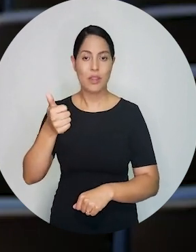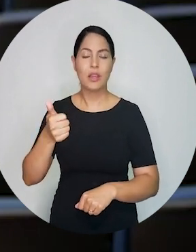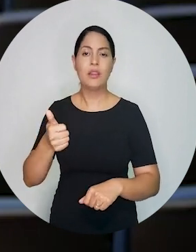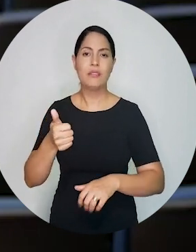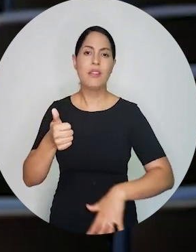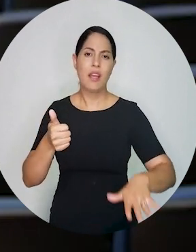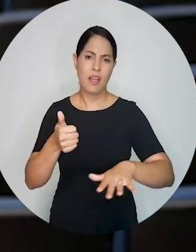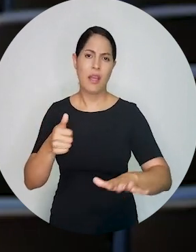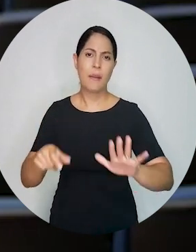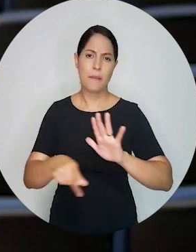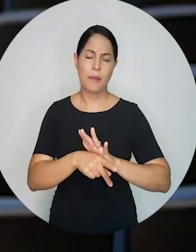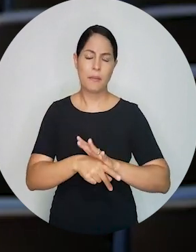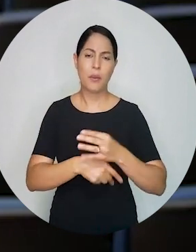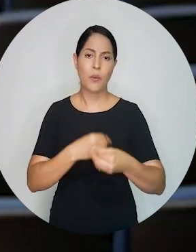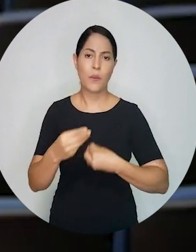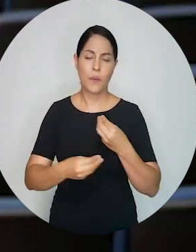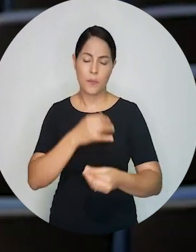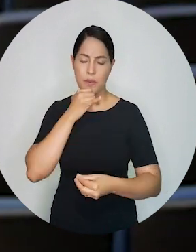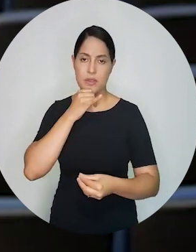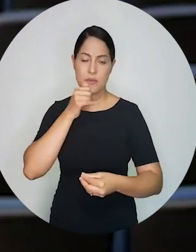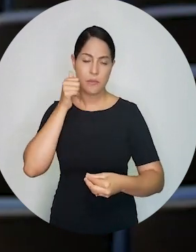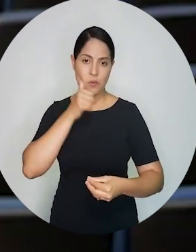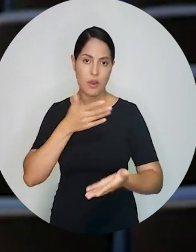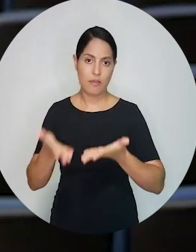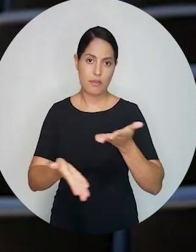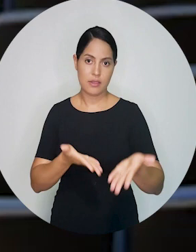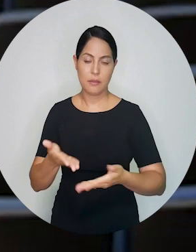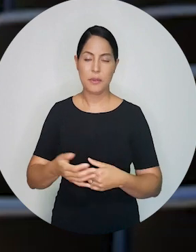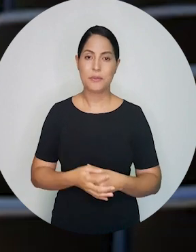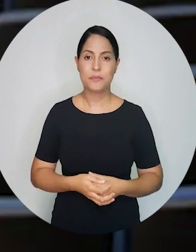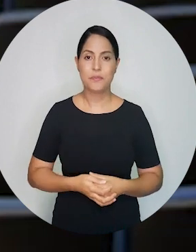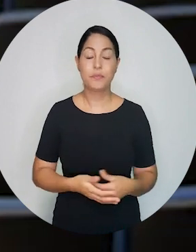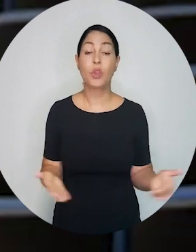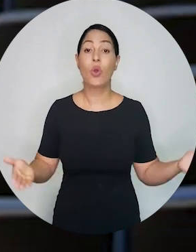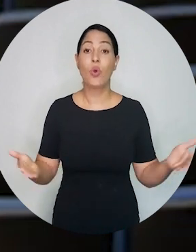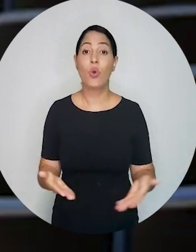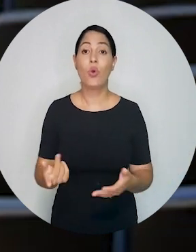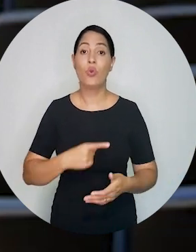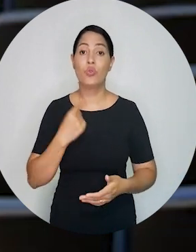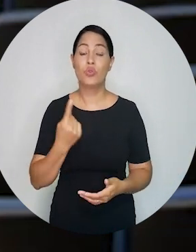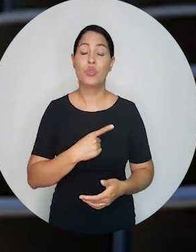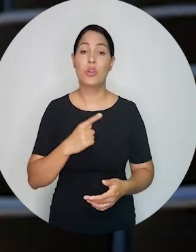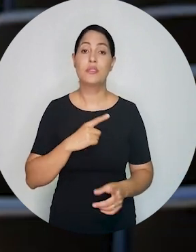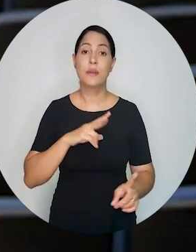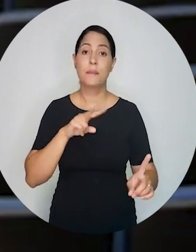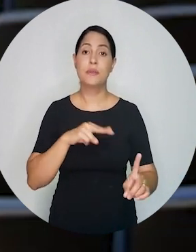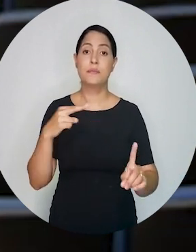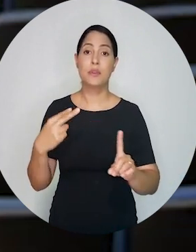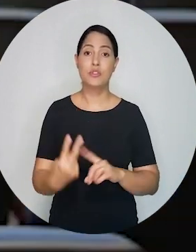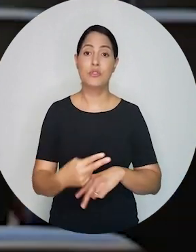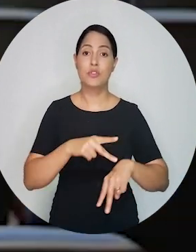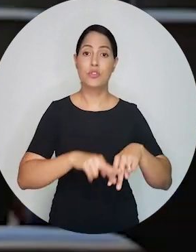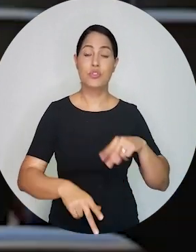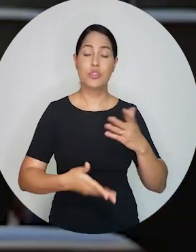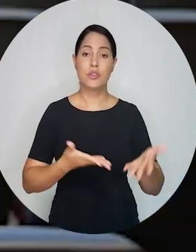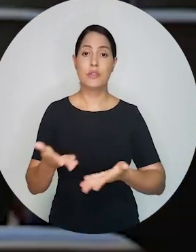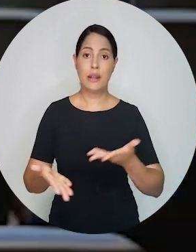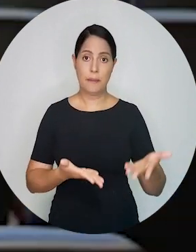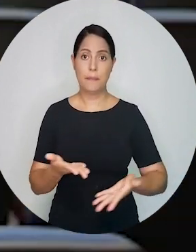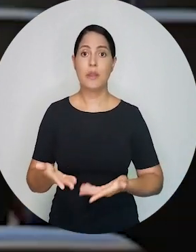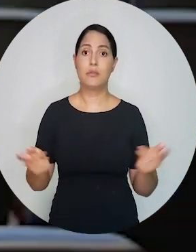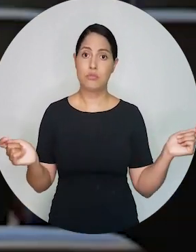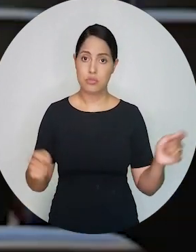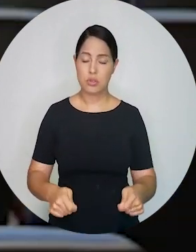seu atendimento, melhorar o seu conhecimento na área específica do tratamento com a mulher. Nós temos hoje